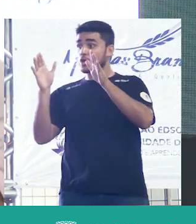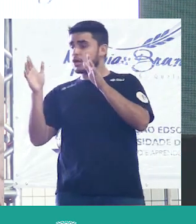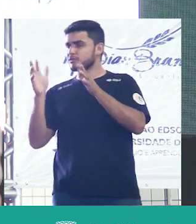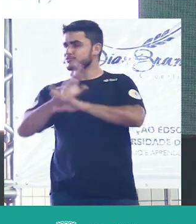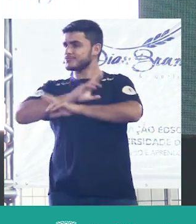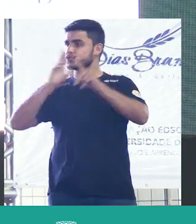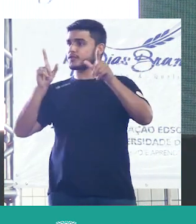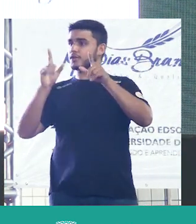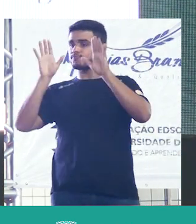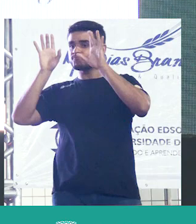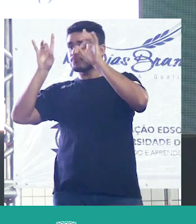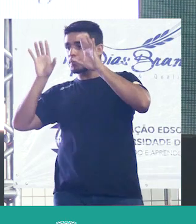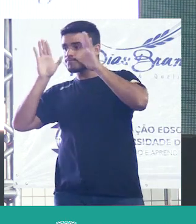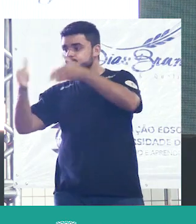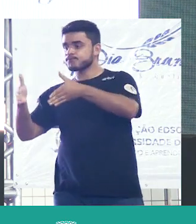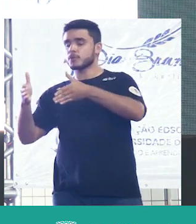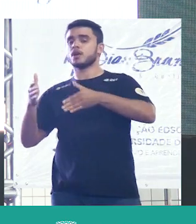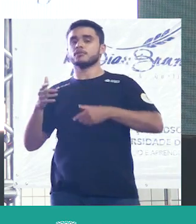eu aviso.